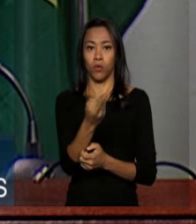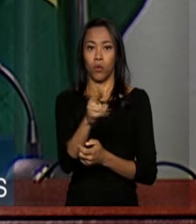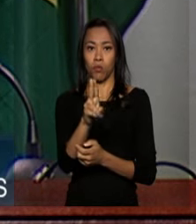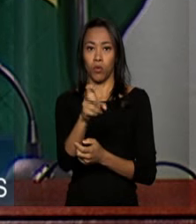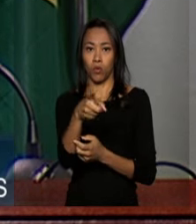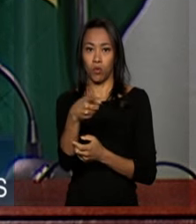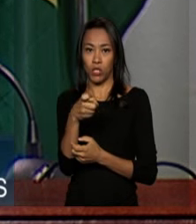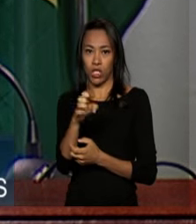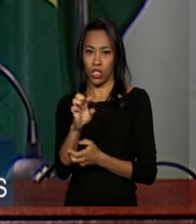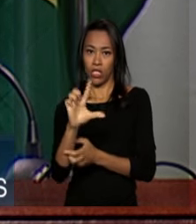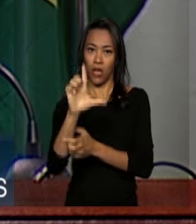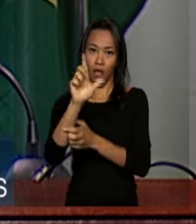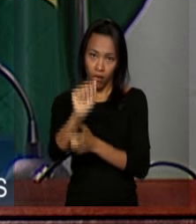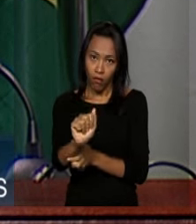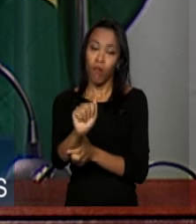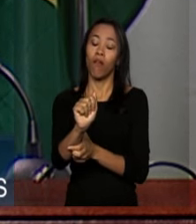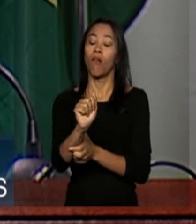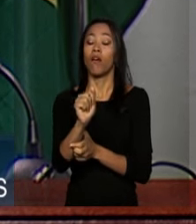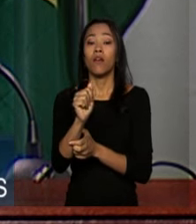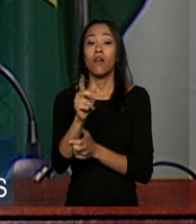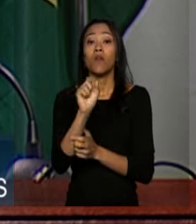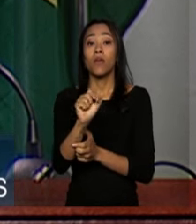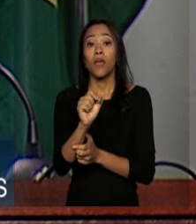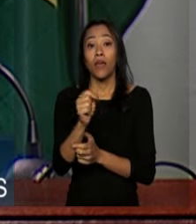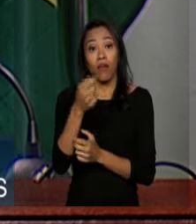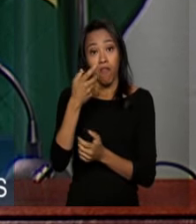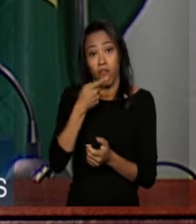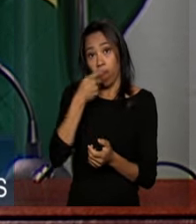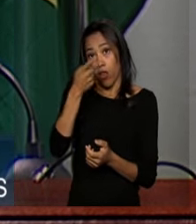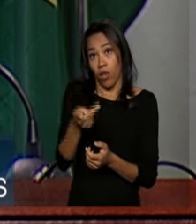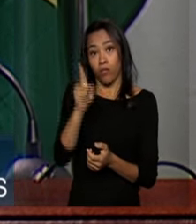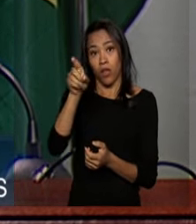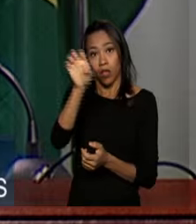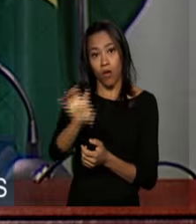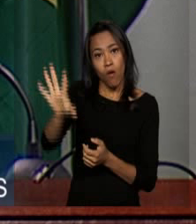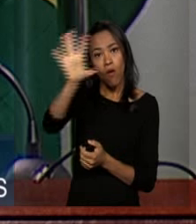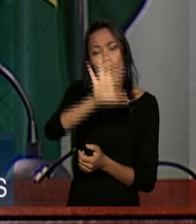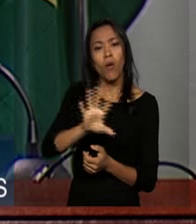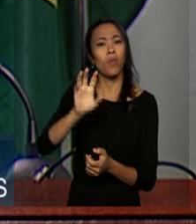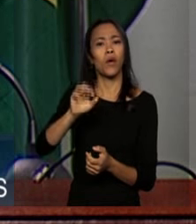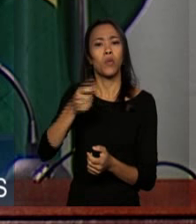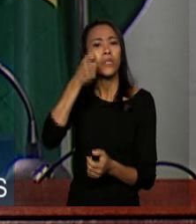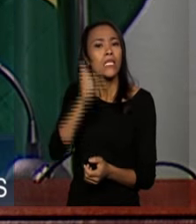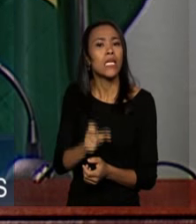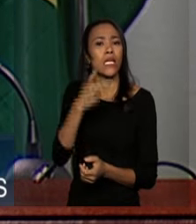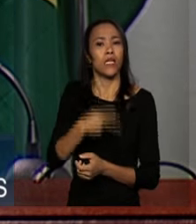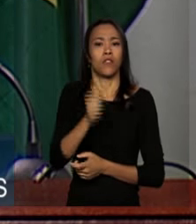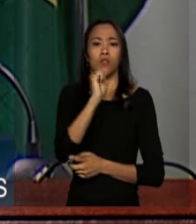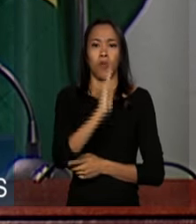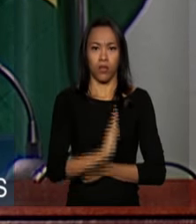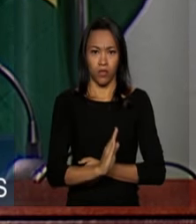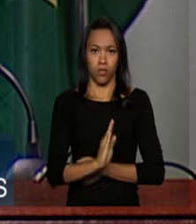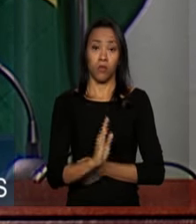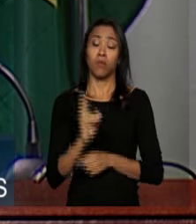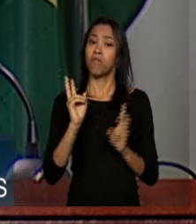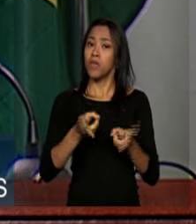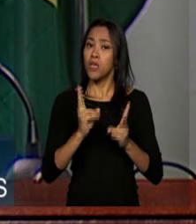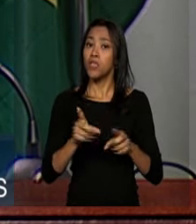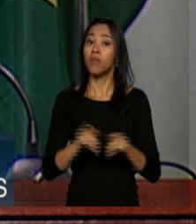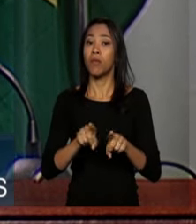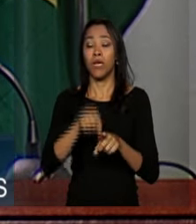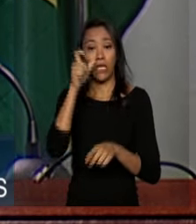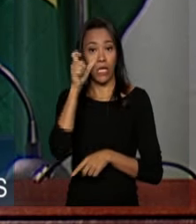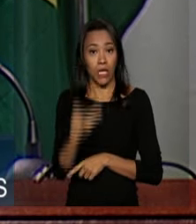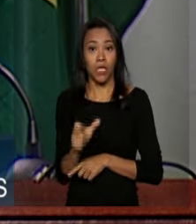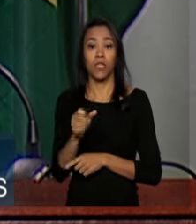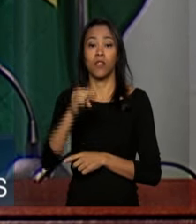transmitindo a intenção do Brasil à União Europeia e intenção que é também do Mercosul